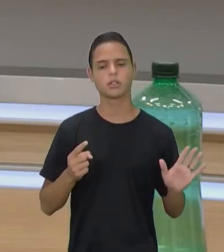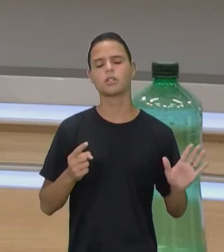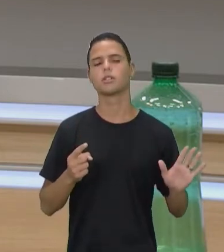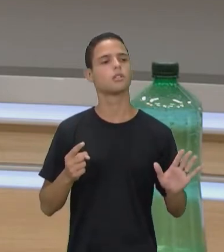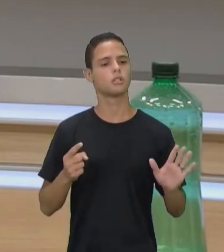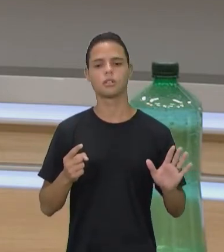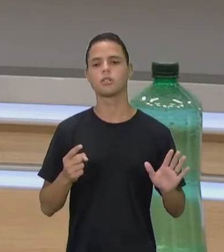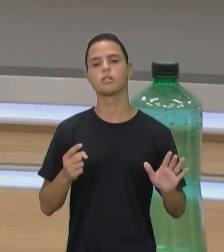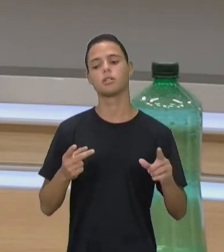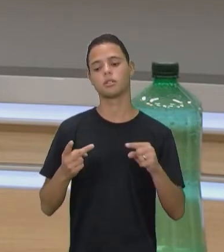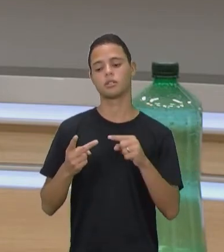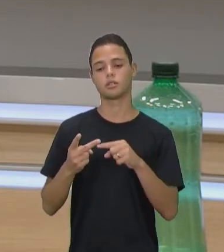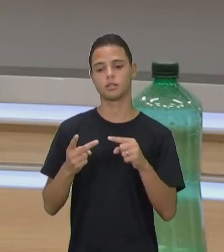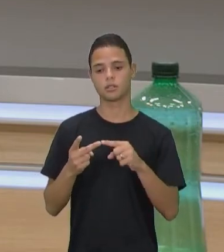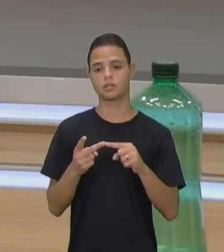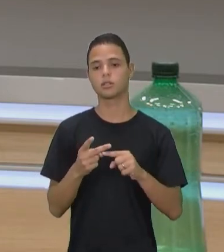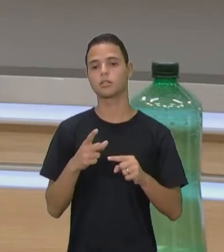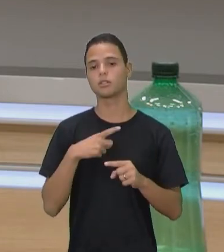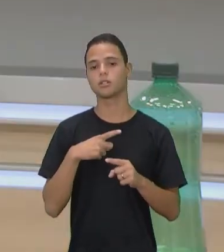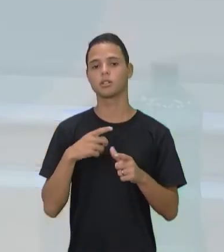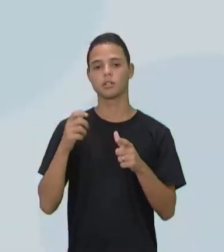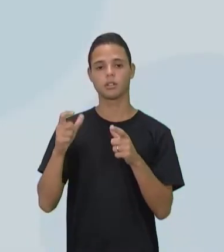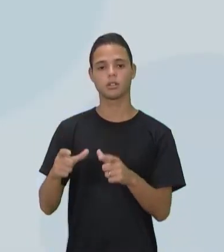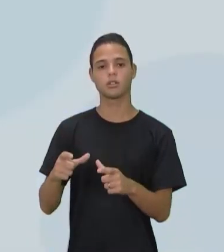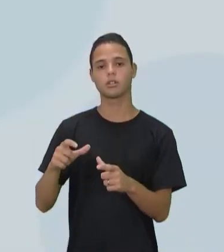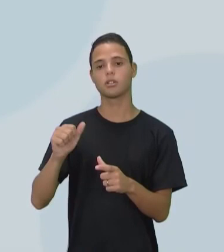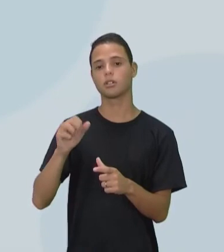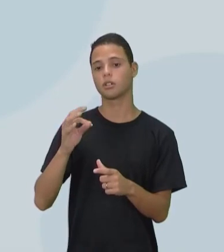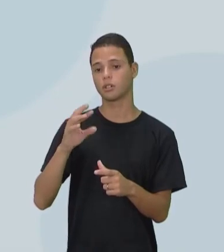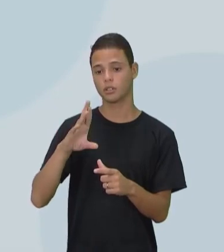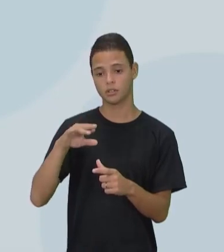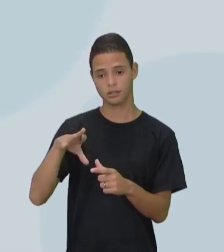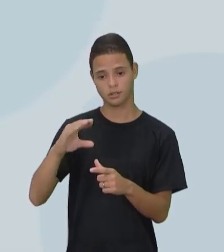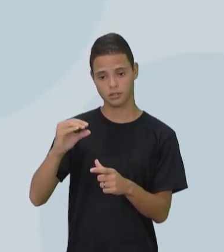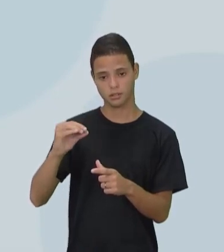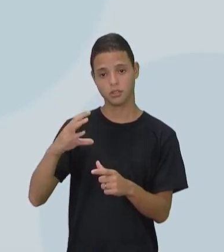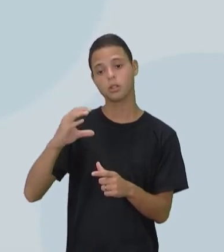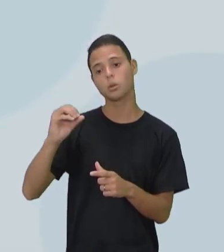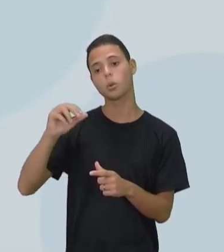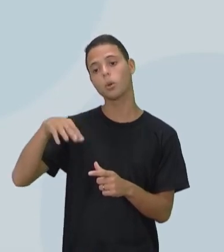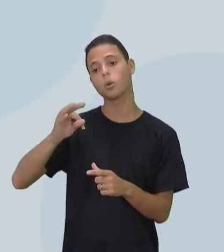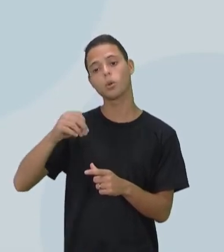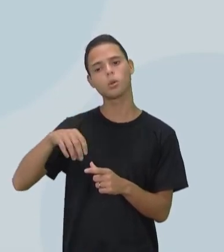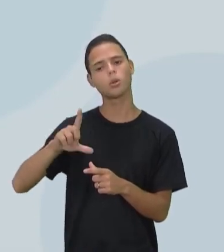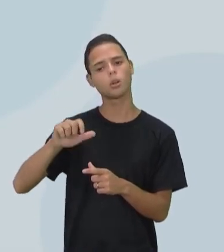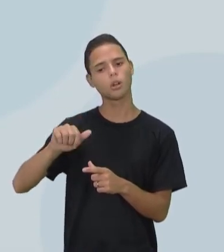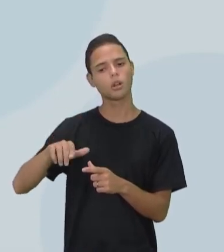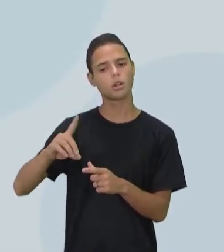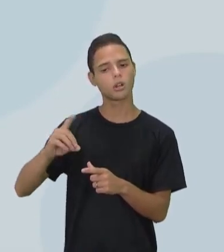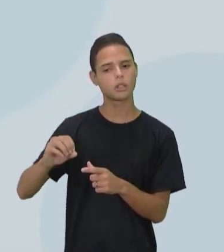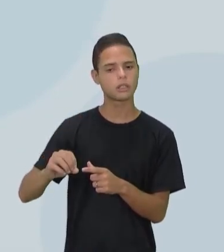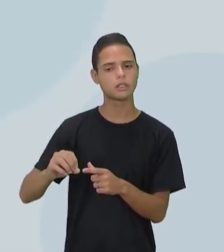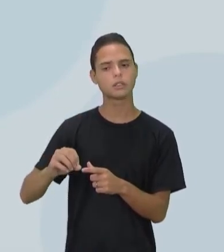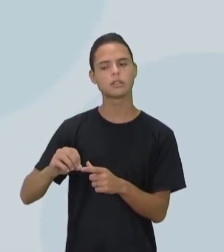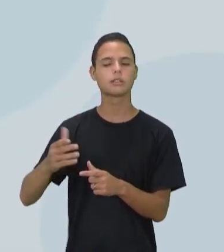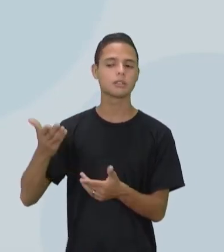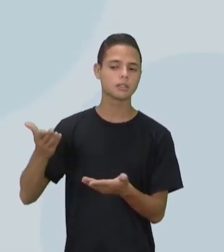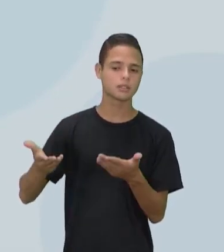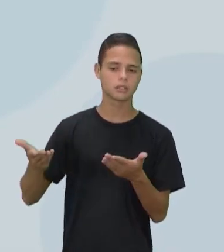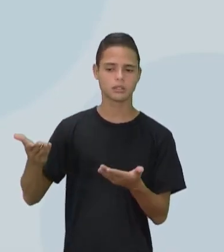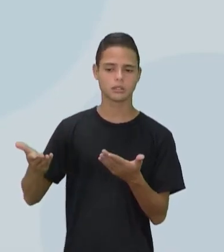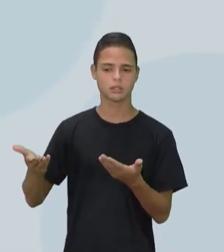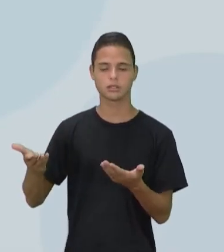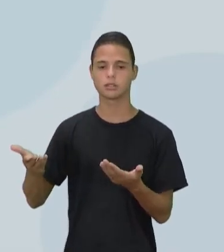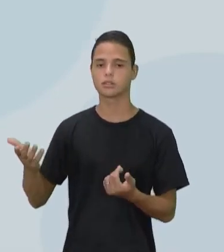tem o aterro controlado. Que o aterro controlado, que é basicamente o meio termo entre o lixão e o aterro sanitário. O